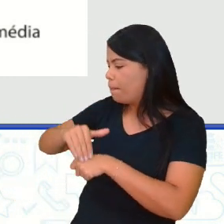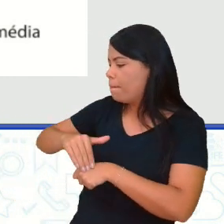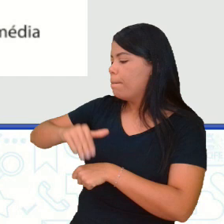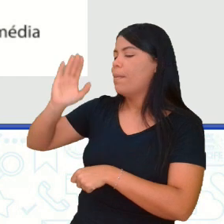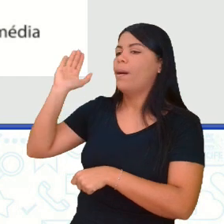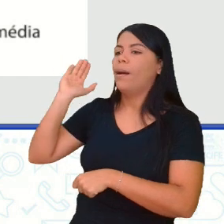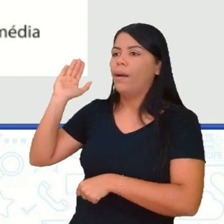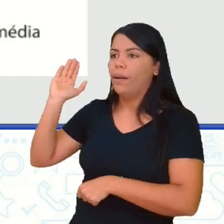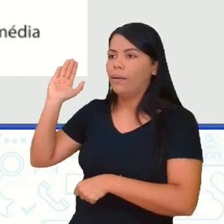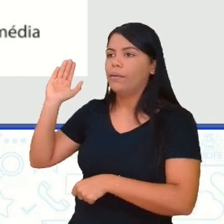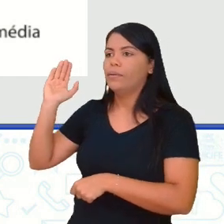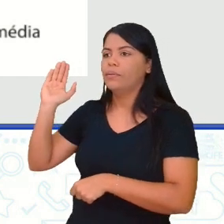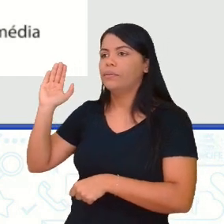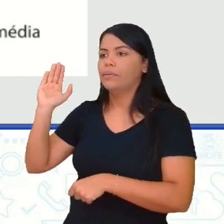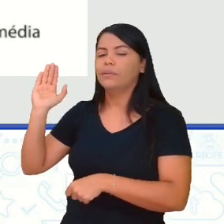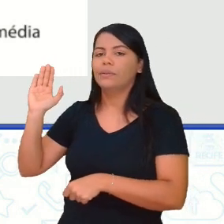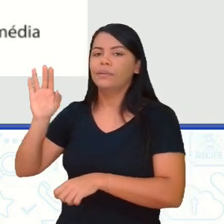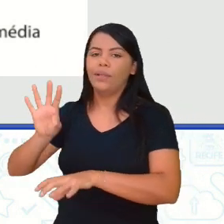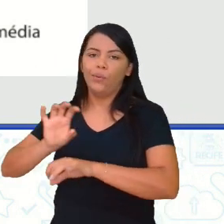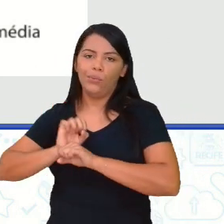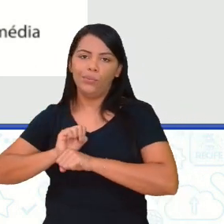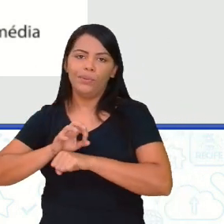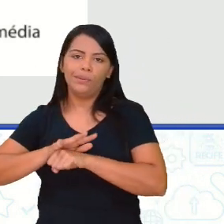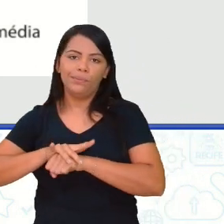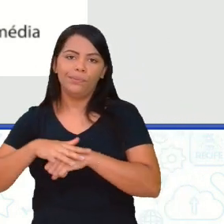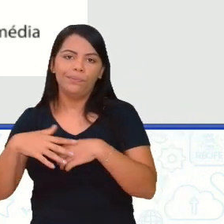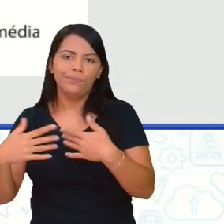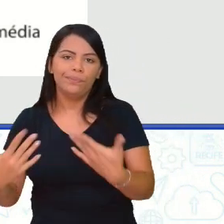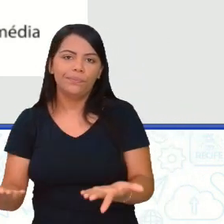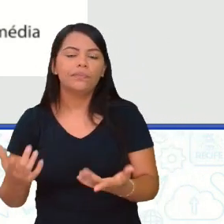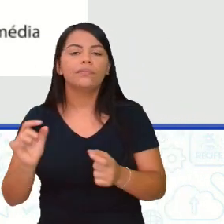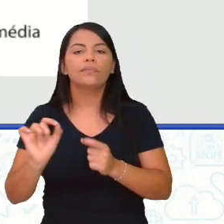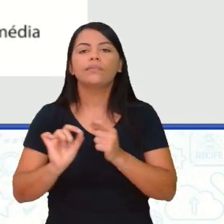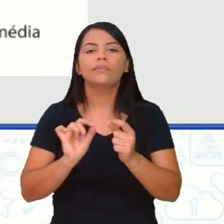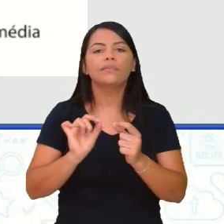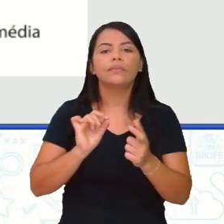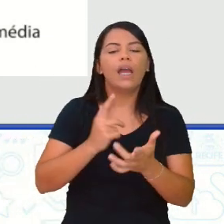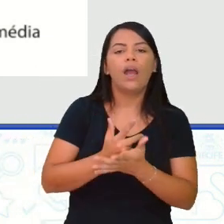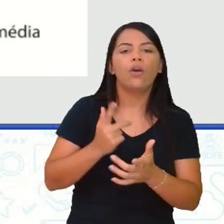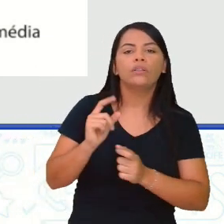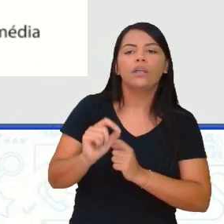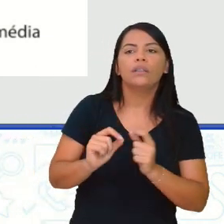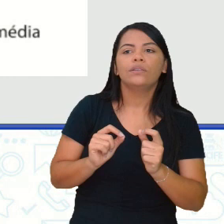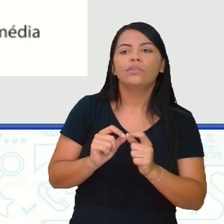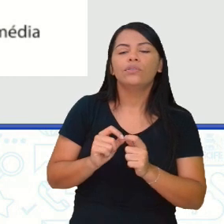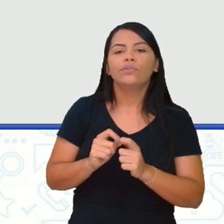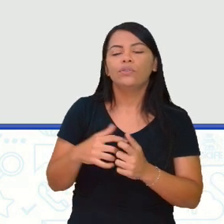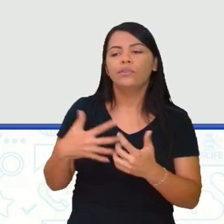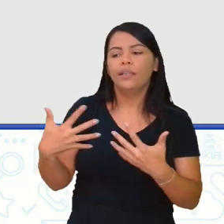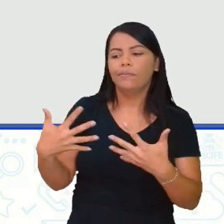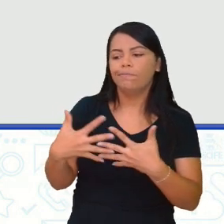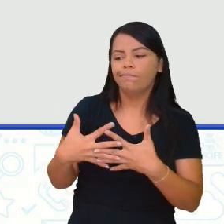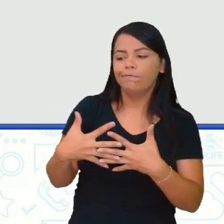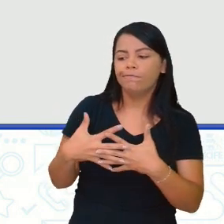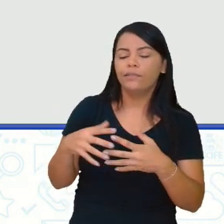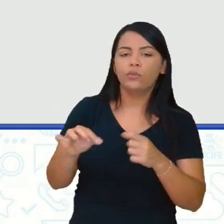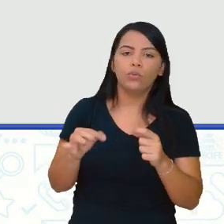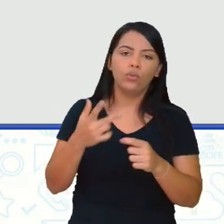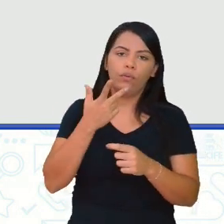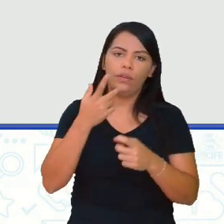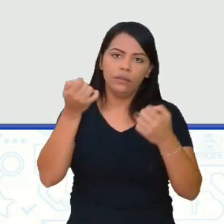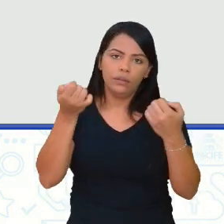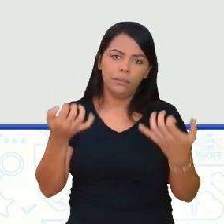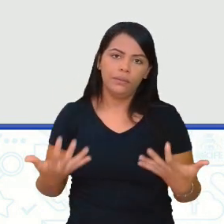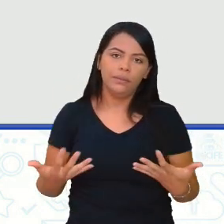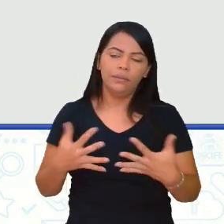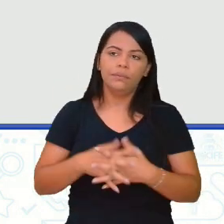mais número de casos. E isso dá um conflito entre o que eu estou falando